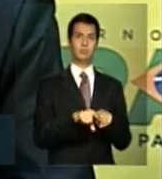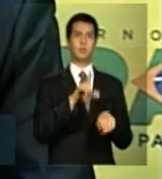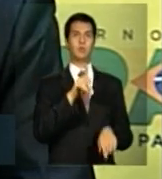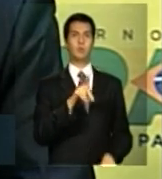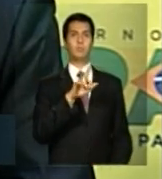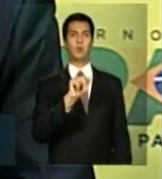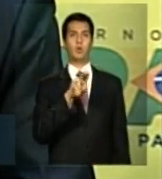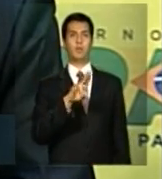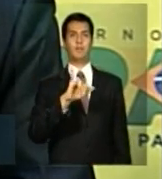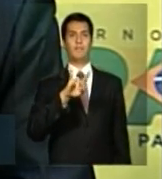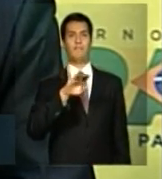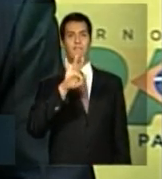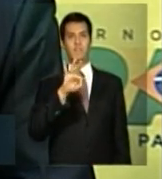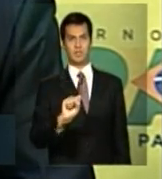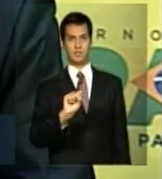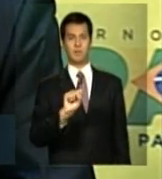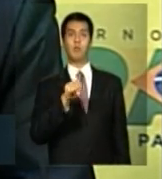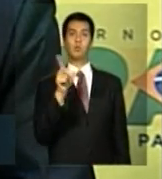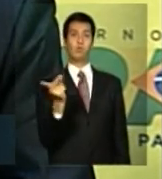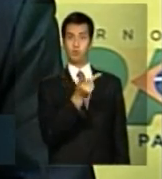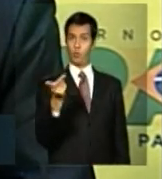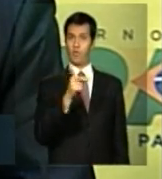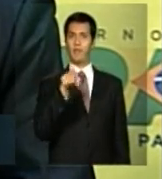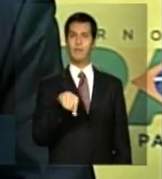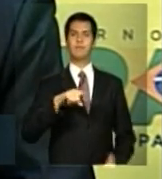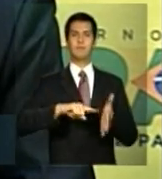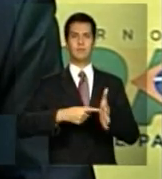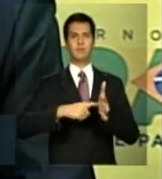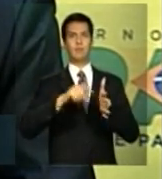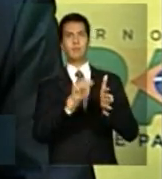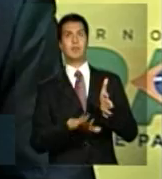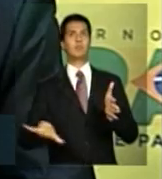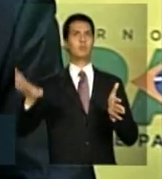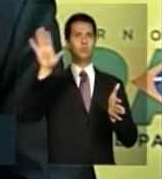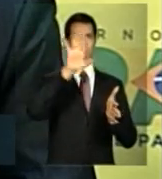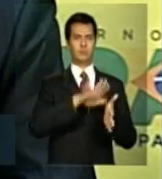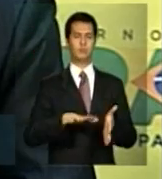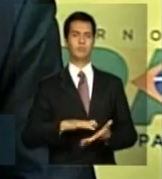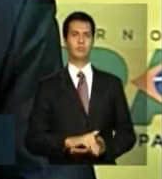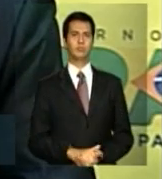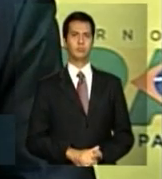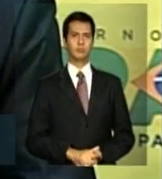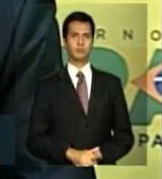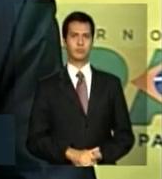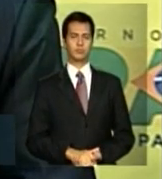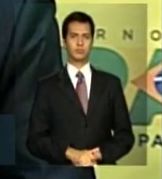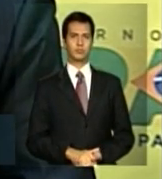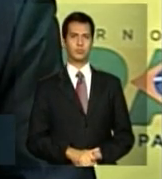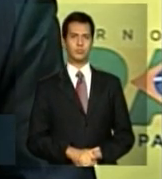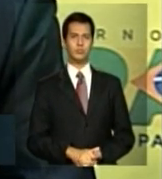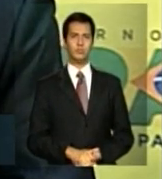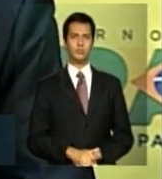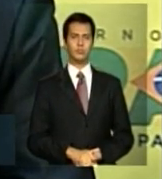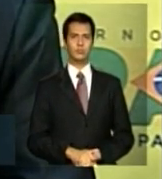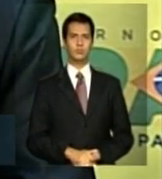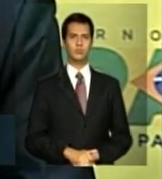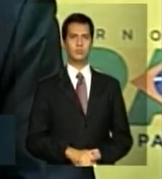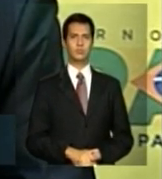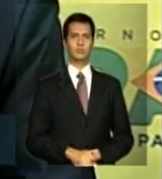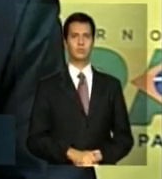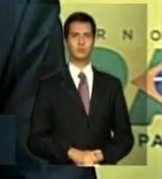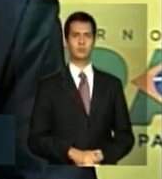PROIFES, que são dois sindicatos nacionais. Esse acordo, ele